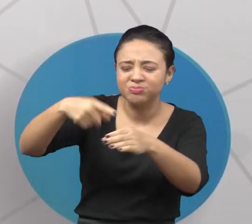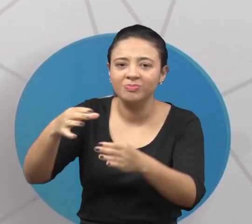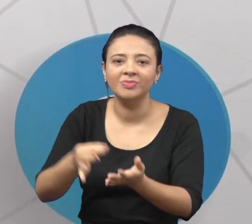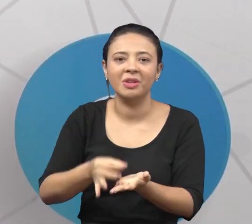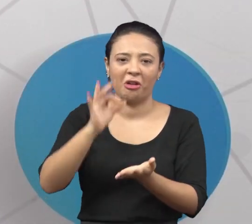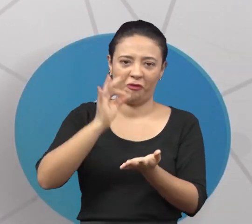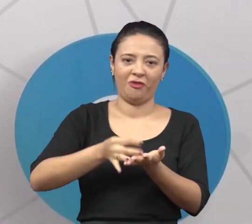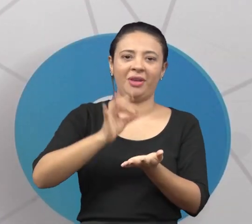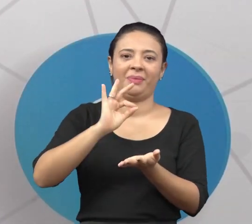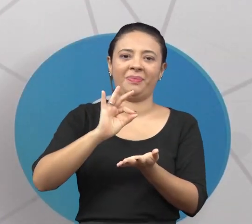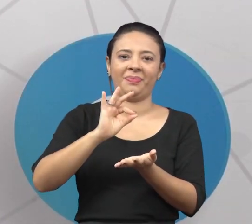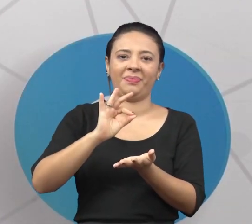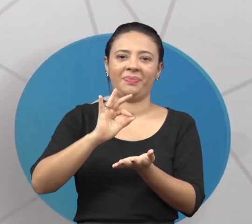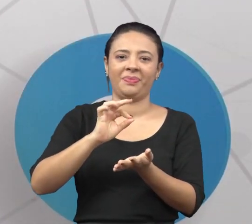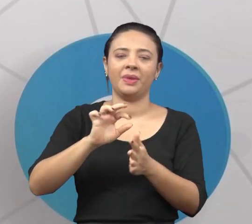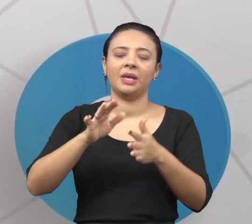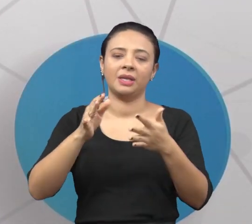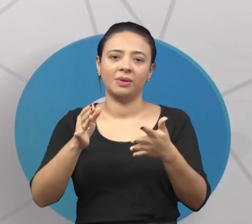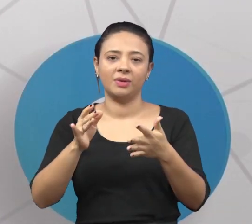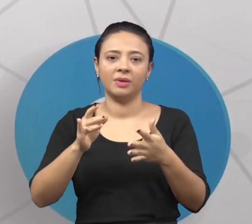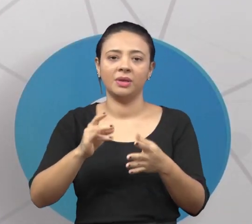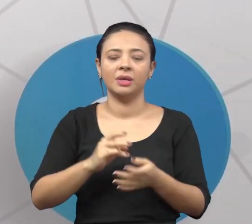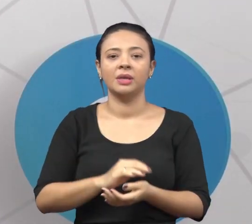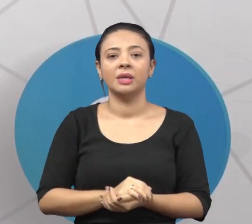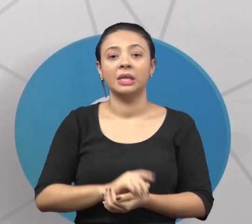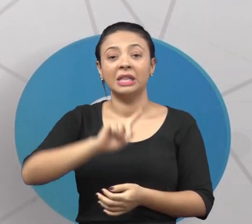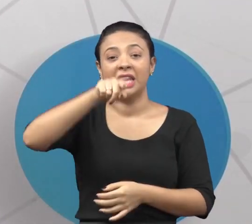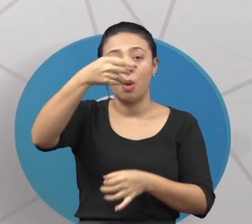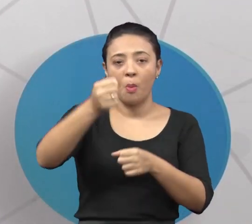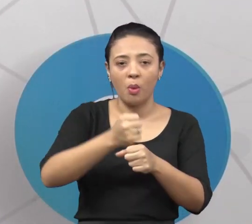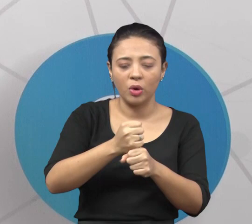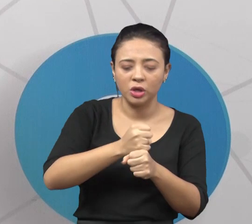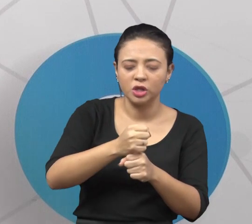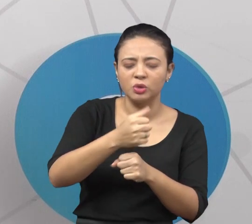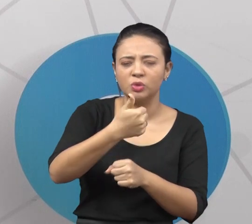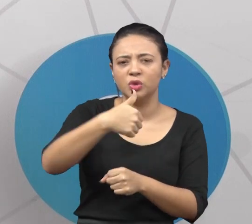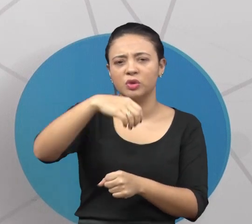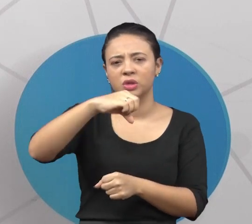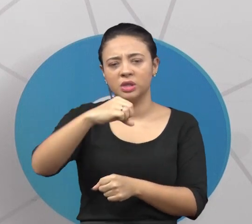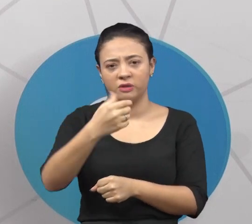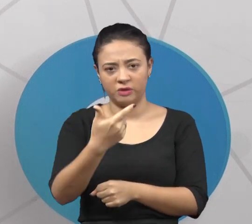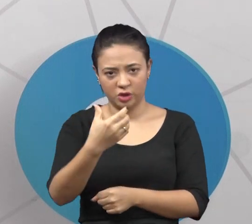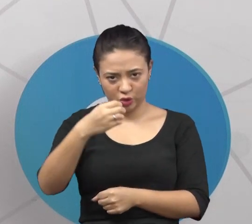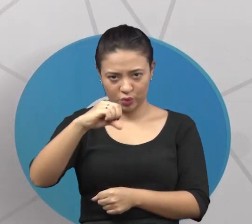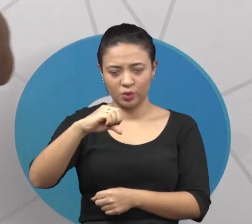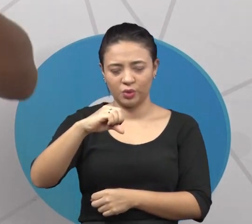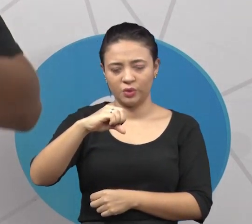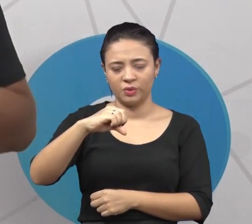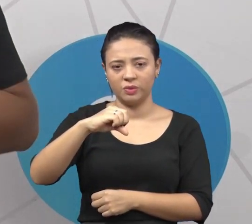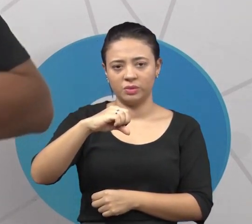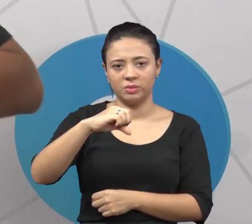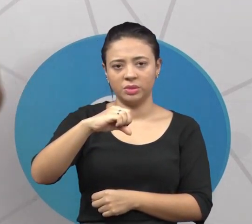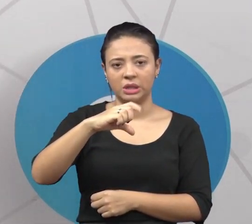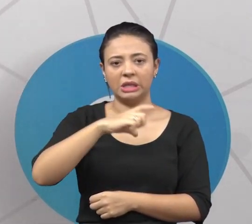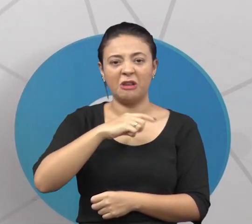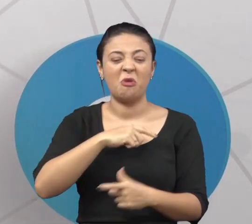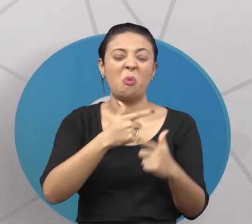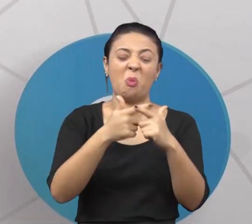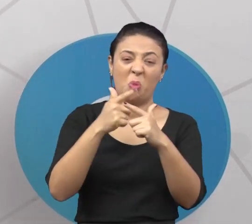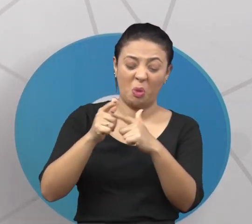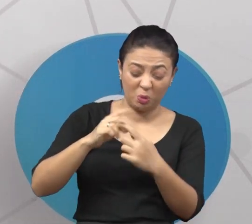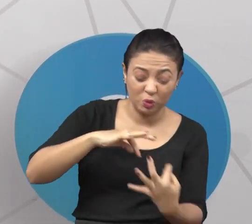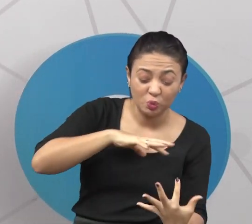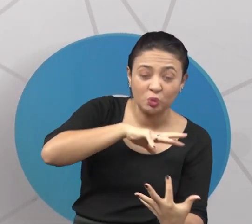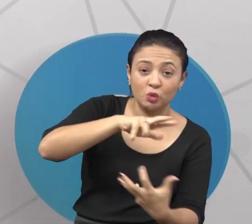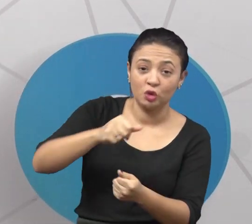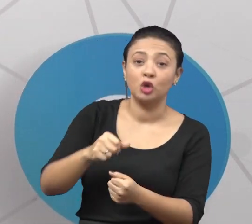tempo, tá? Depois da crise de 1929, que vai ter uma crise a nível mundial e o Brasil vendia café